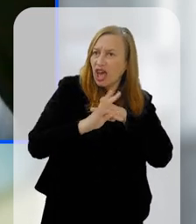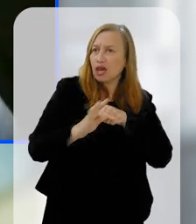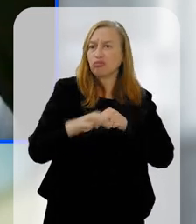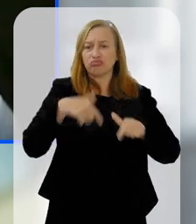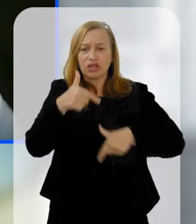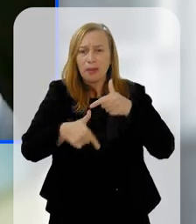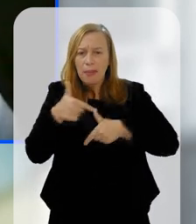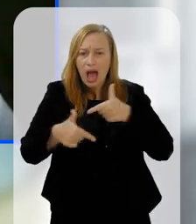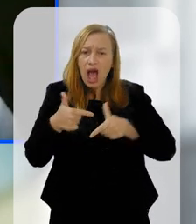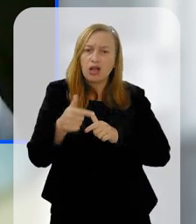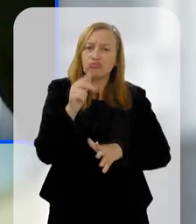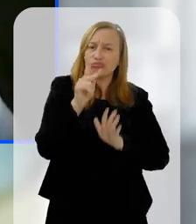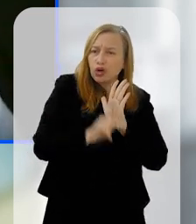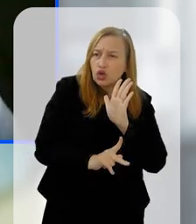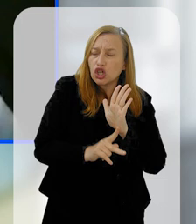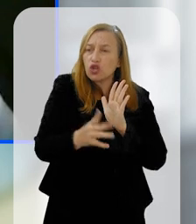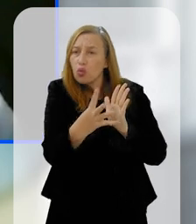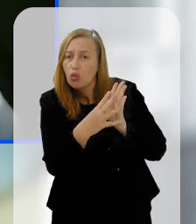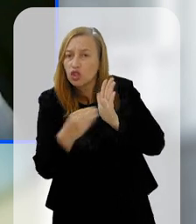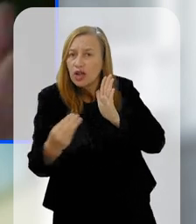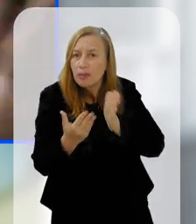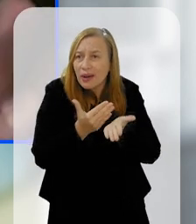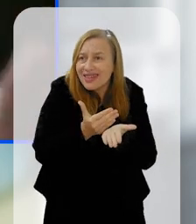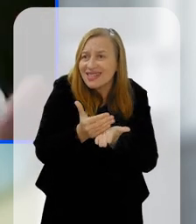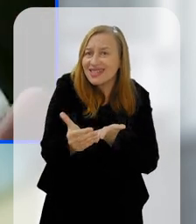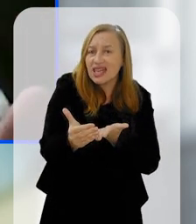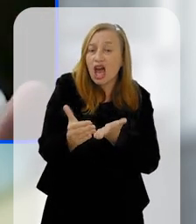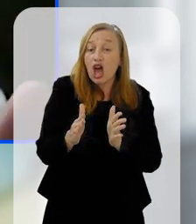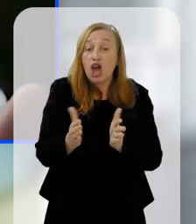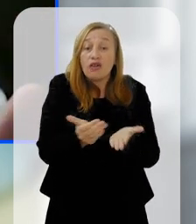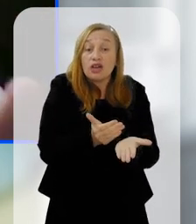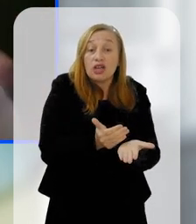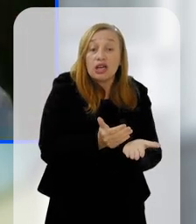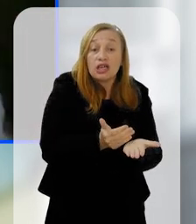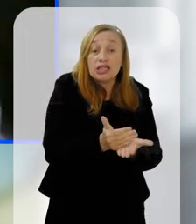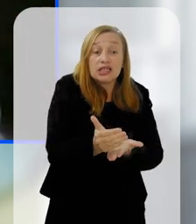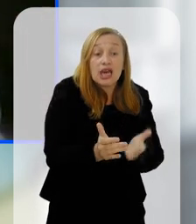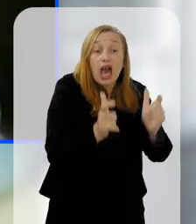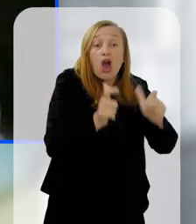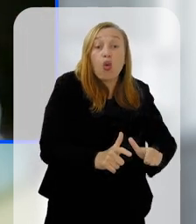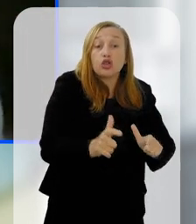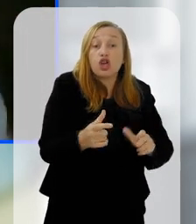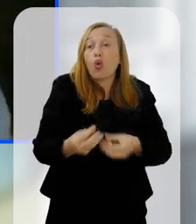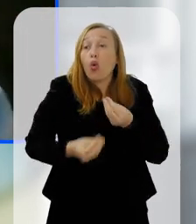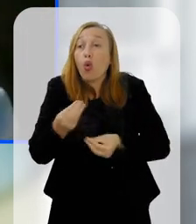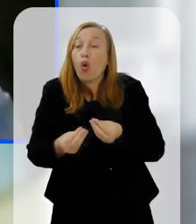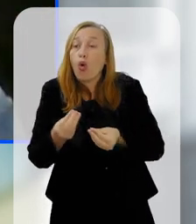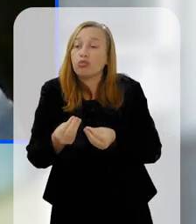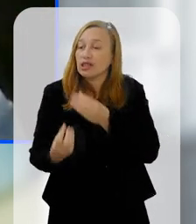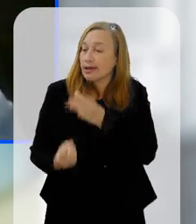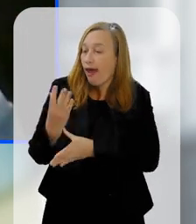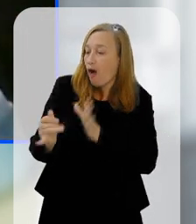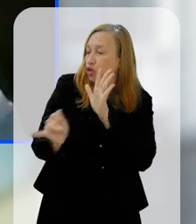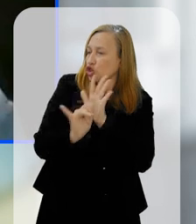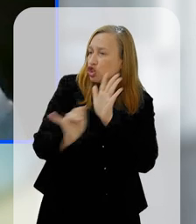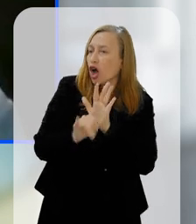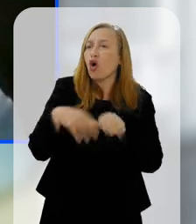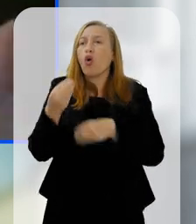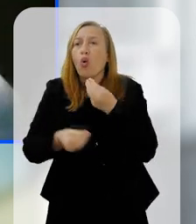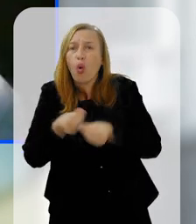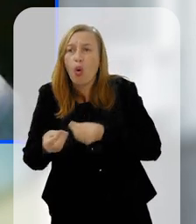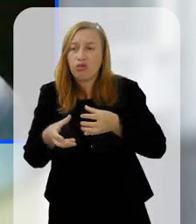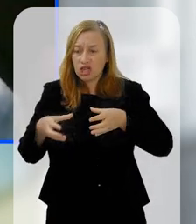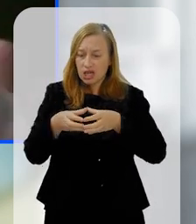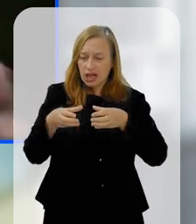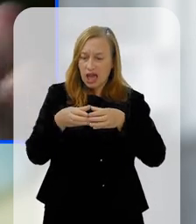tem que ter um Claro. projeto, tem que ter um modelo. Vai começar por que lado? Como é que vai fazer os editais? Como é que vai licitar? Vai